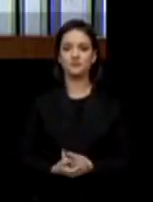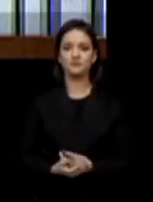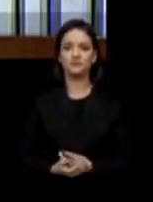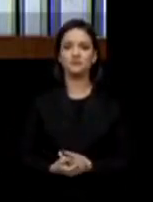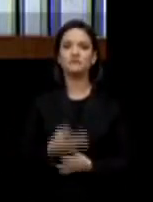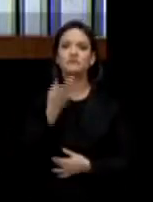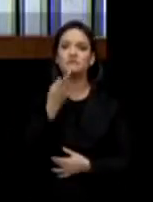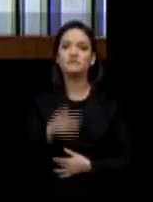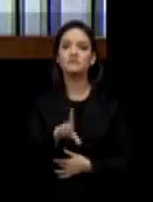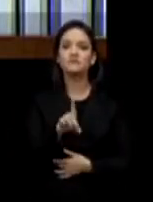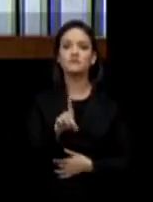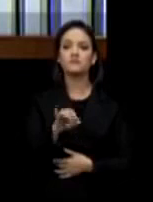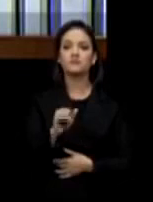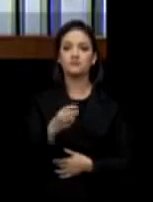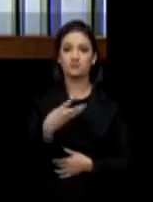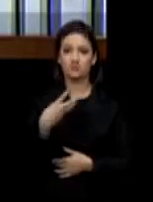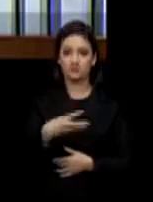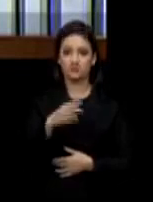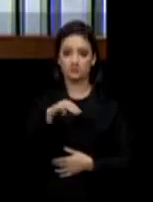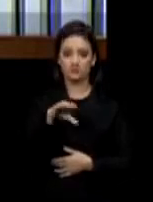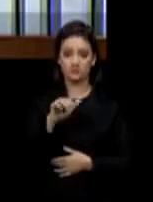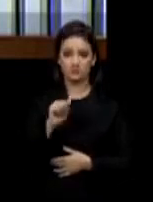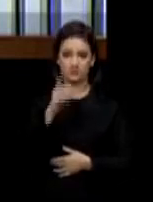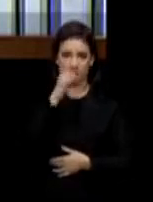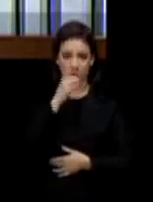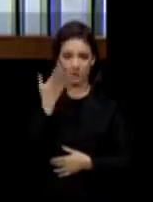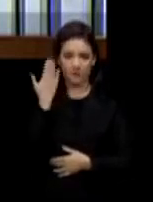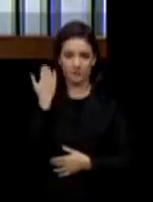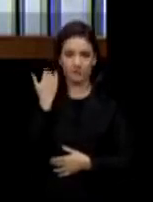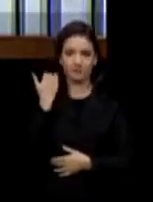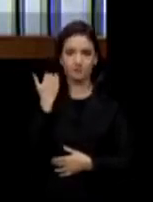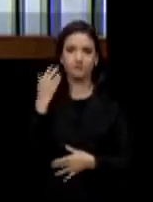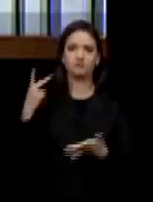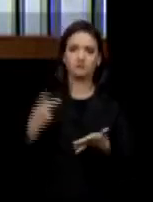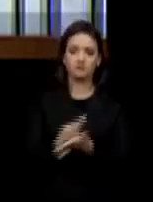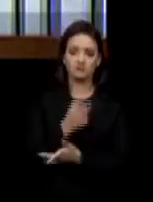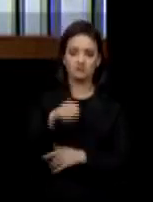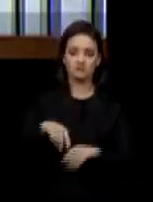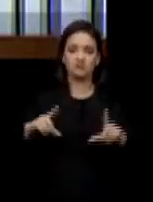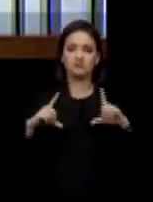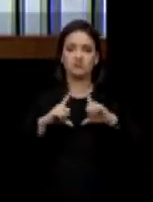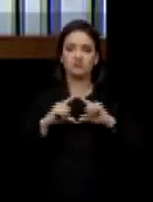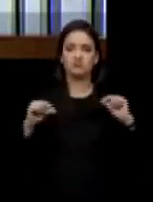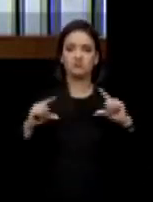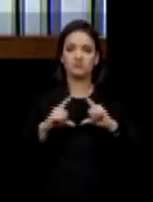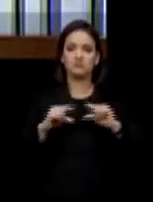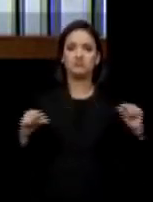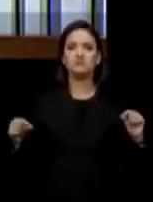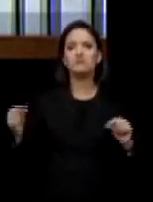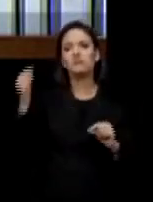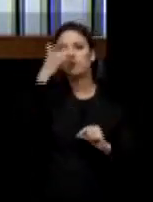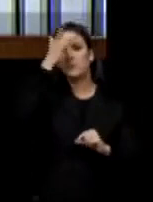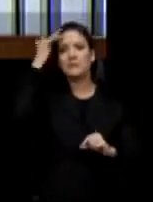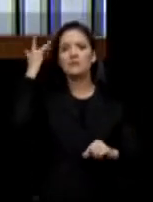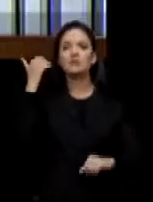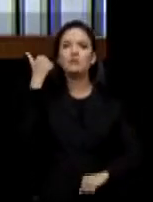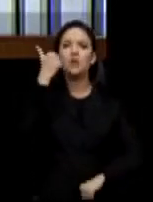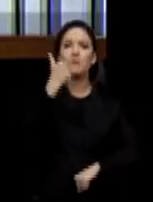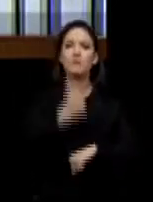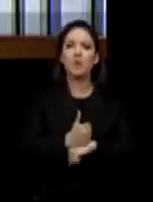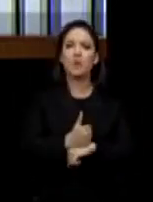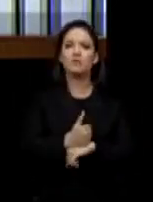último dia 3 de maio, domingo passado, em Brasília, profissionais de imprensa